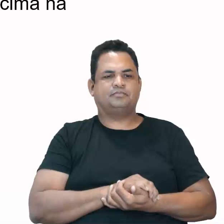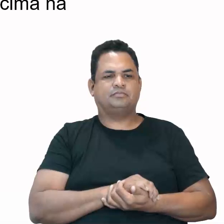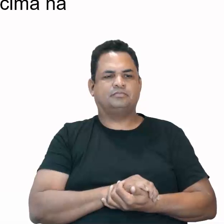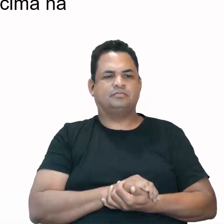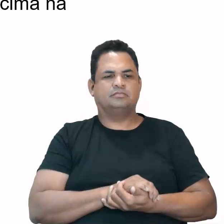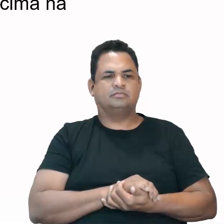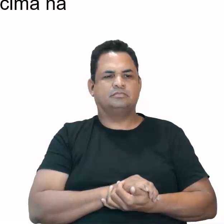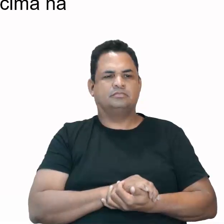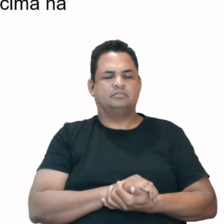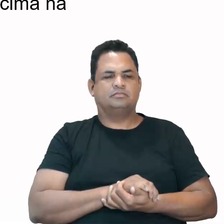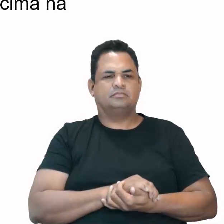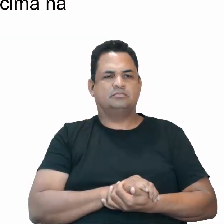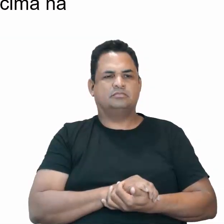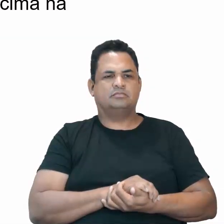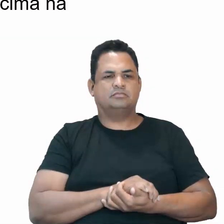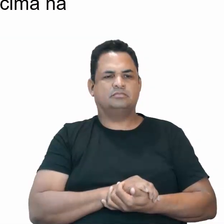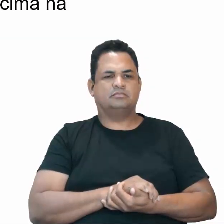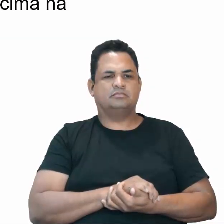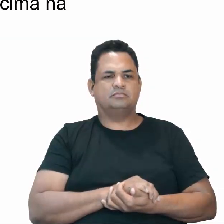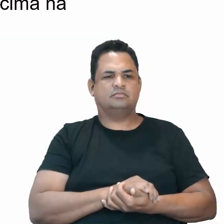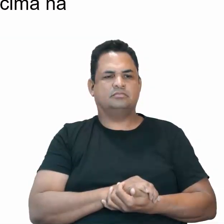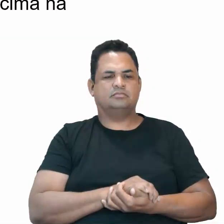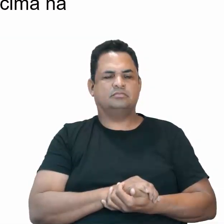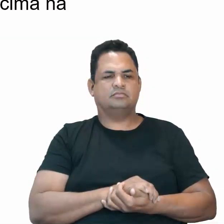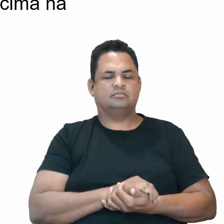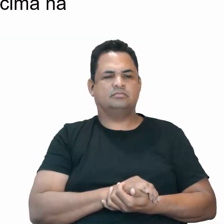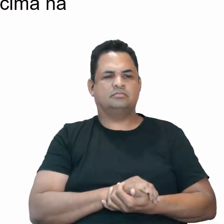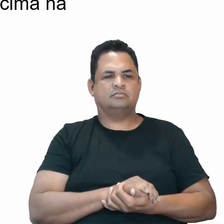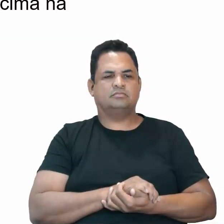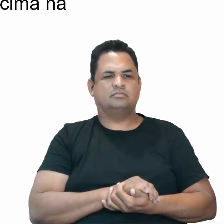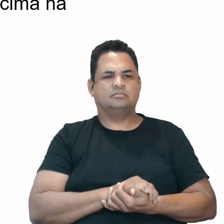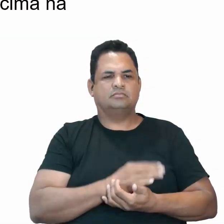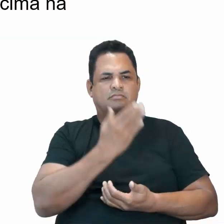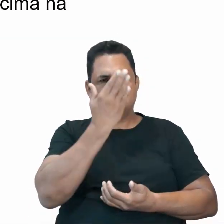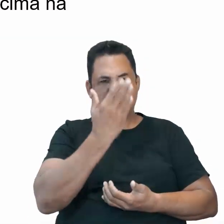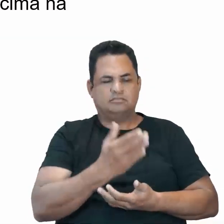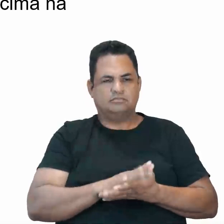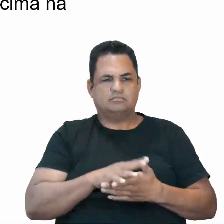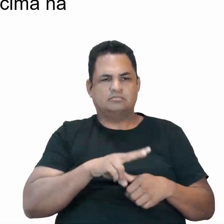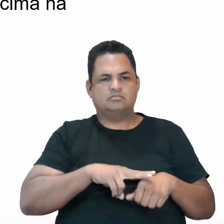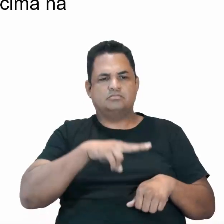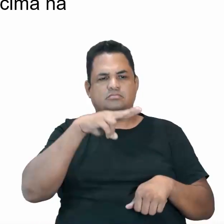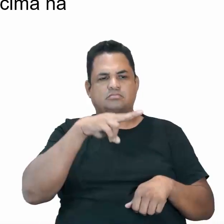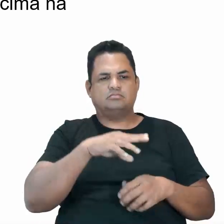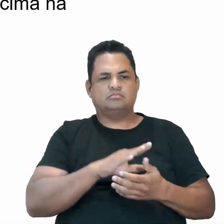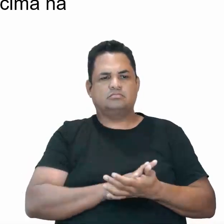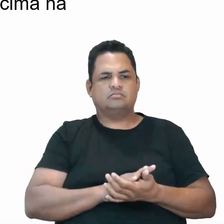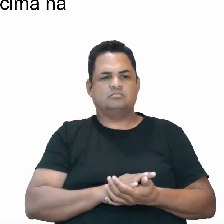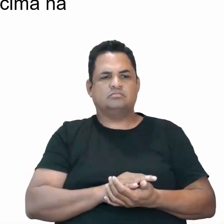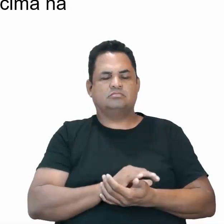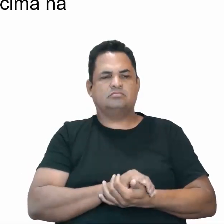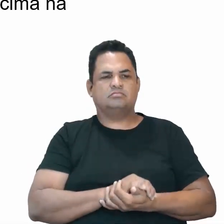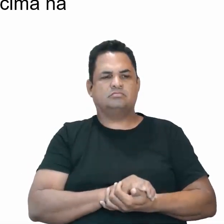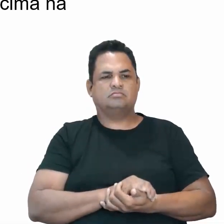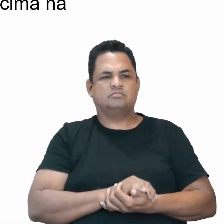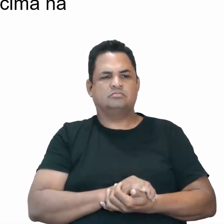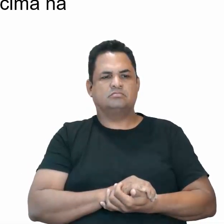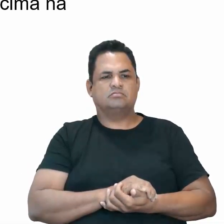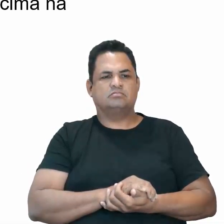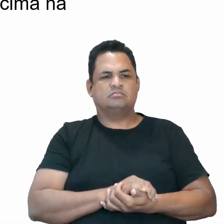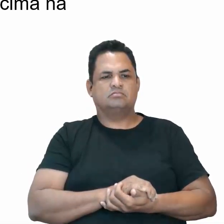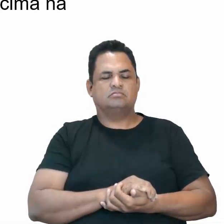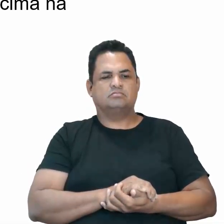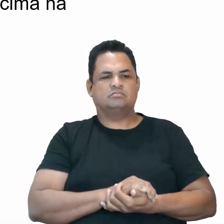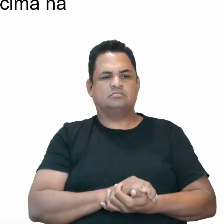né? Vidro. Aqui. E Seda. a seda. Olha então, bem, o vidro está acima, né? Na série. isso.